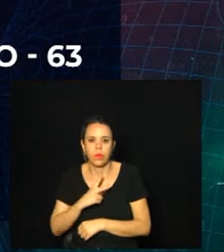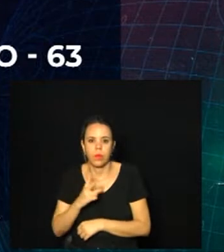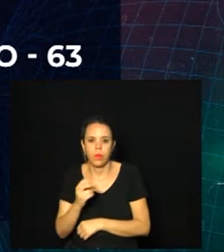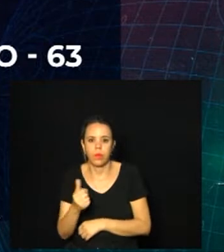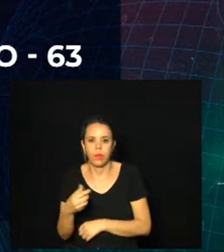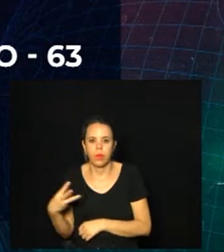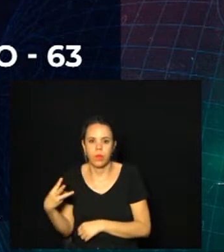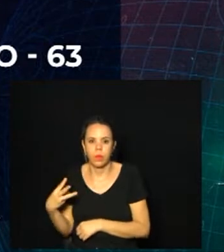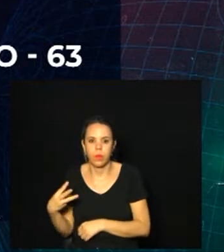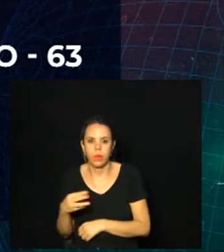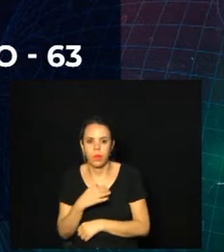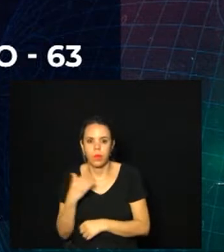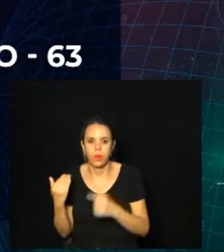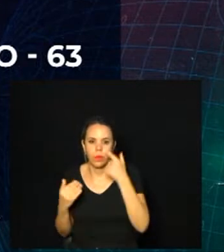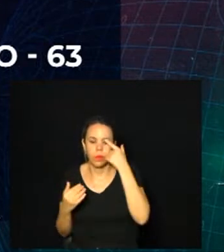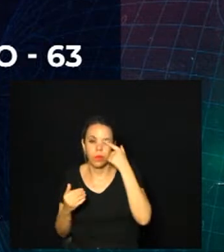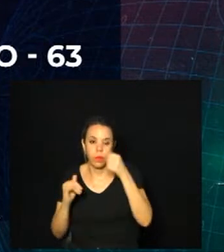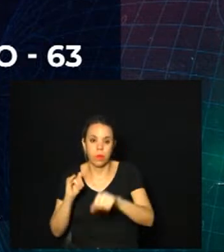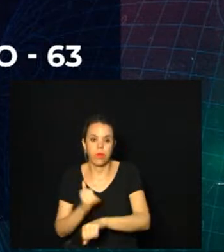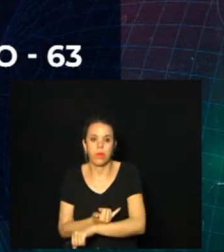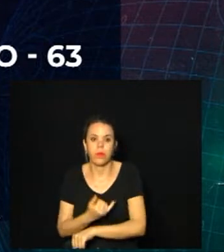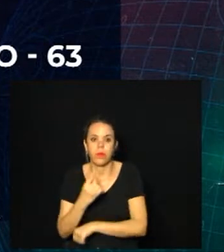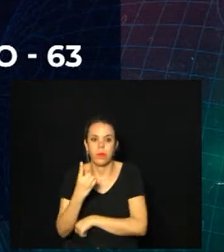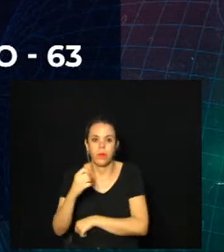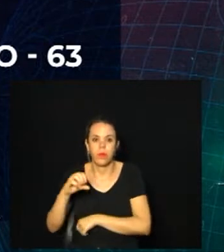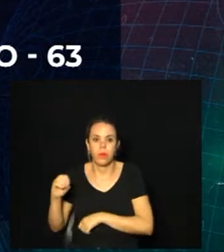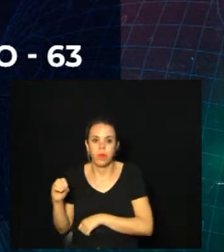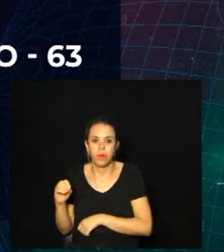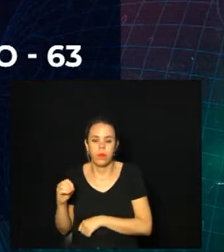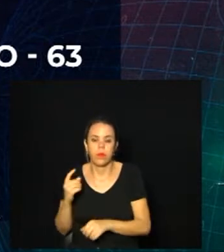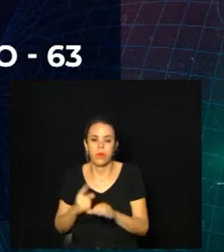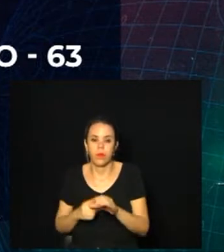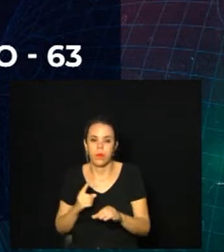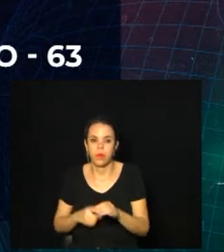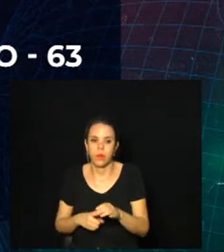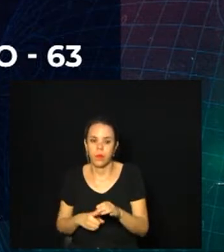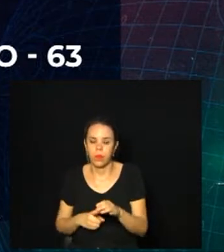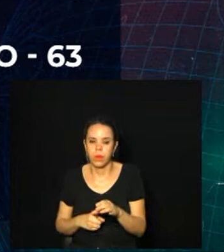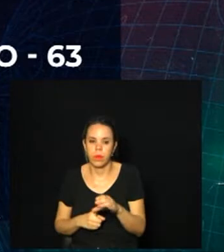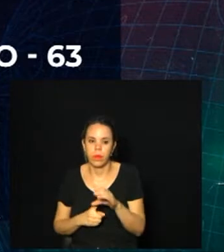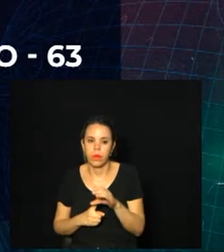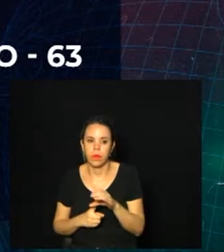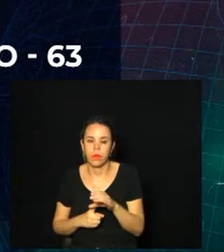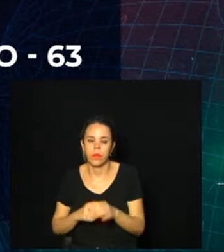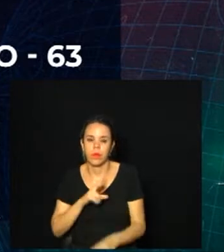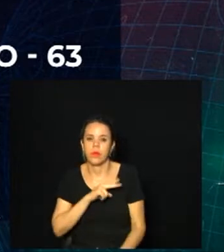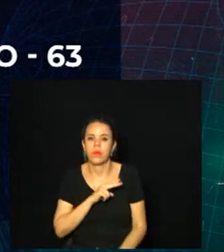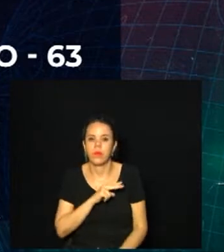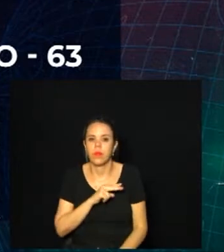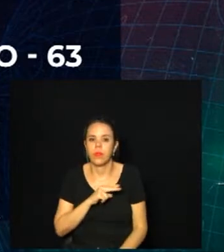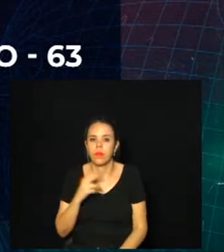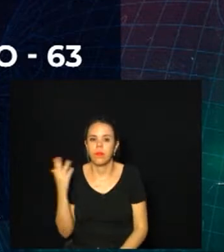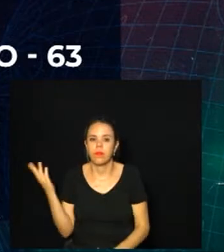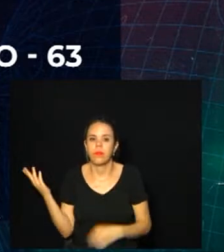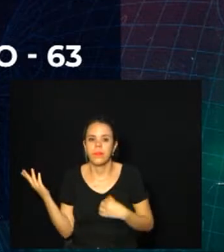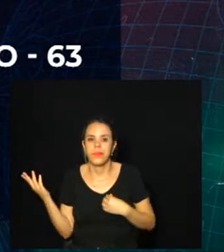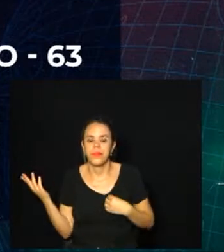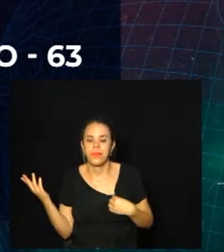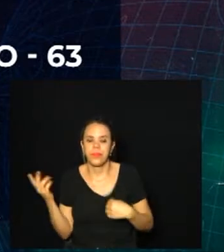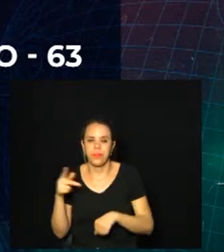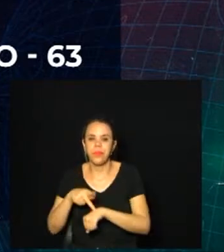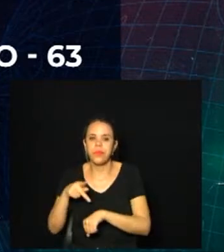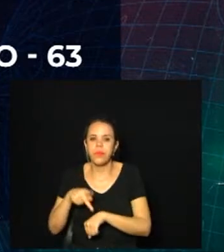213 óbitos, Jaguariúna 190, Cosmópolis 173, Arthur Nogueira